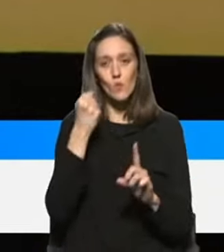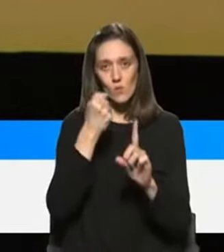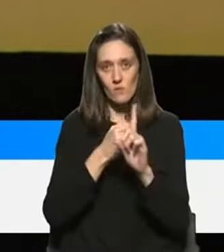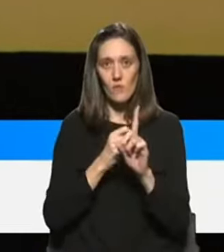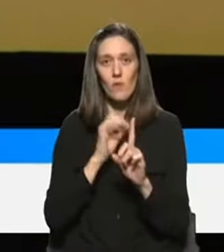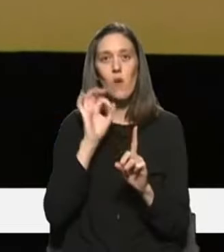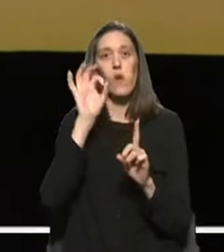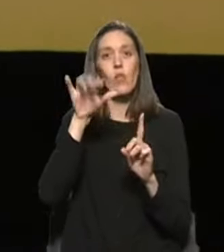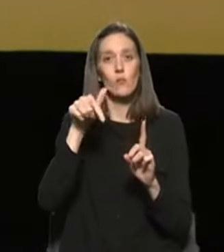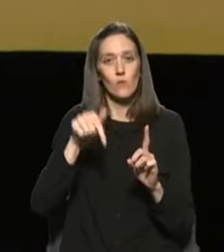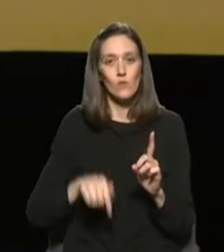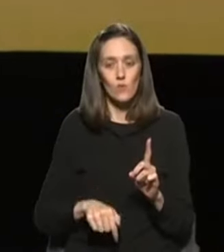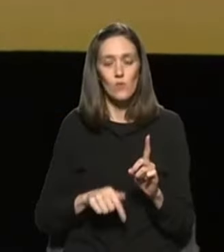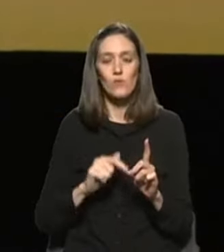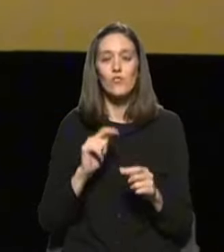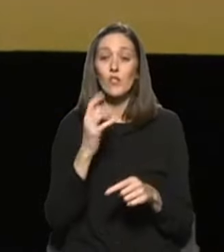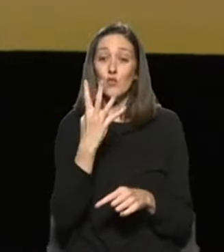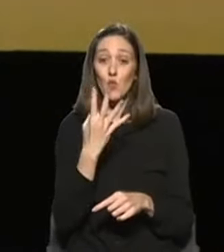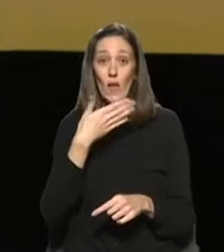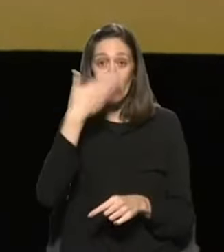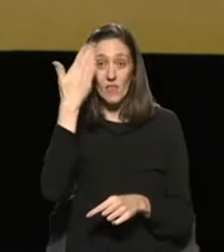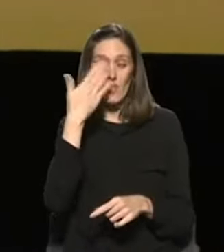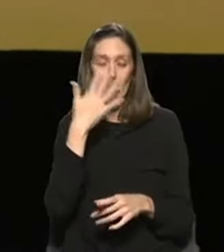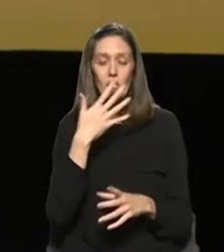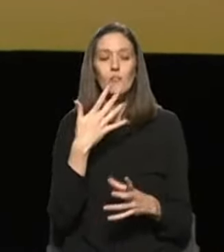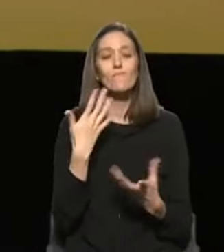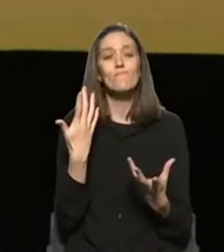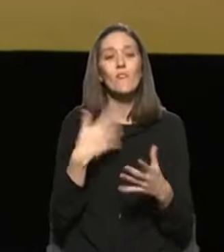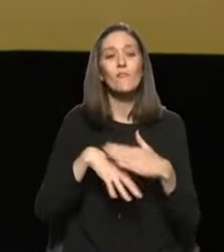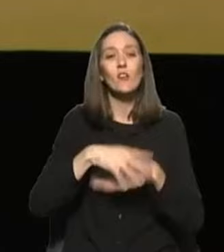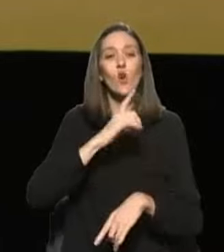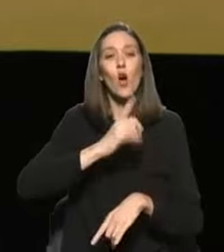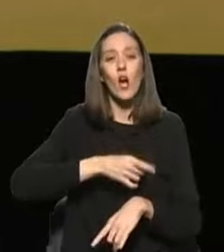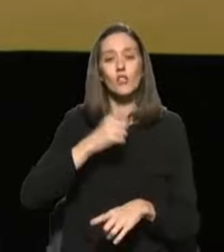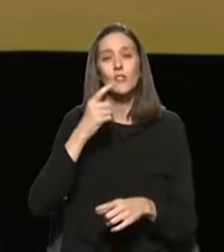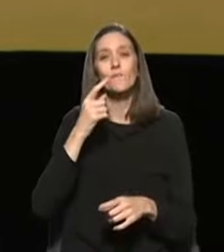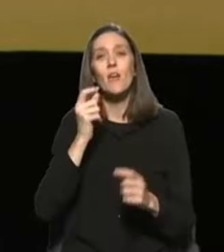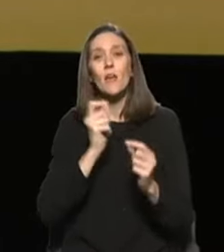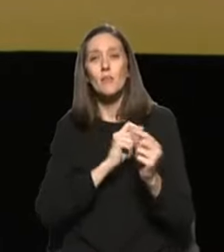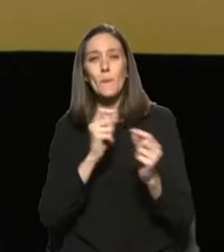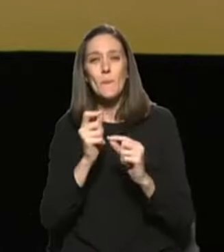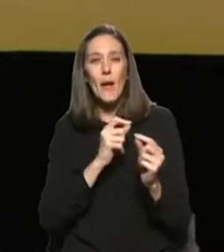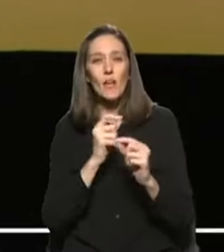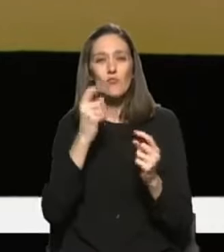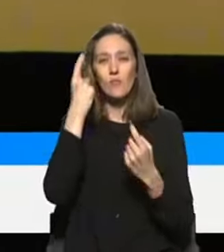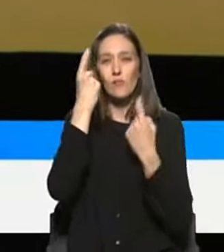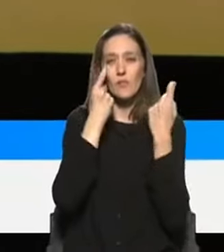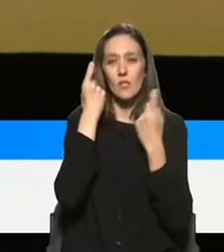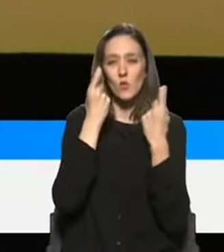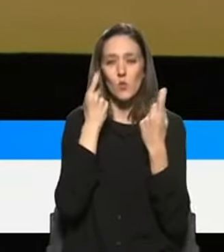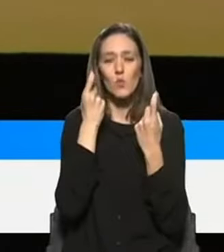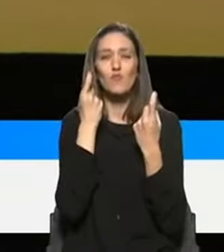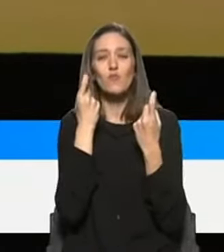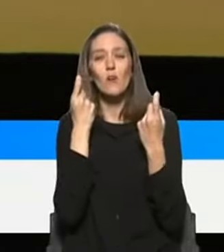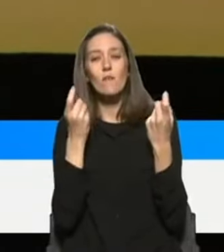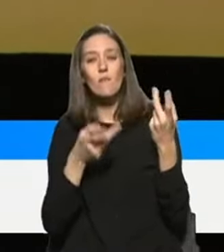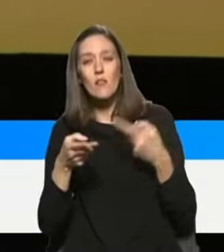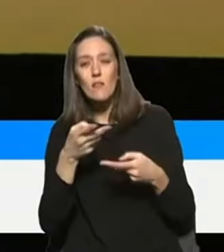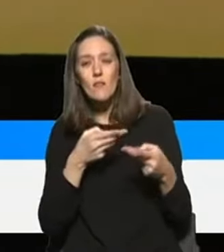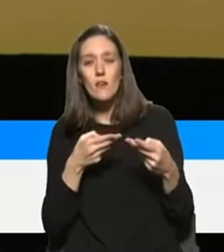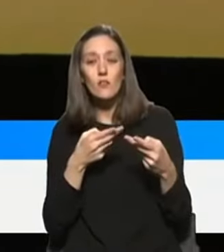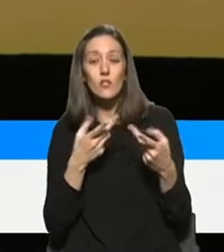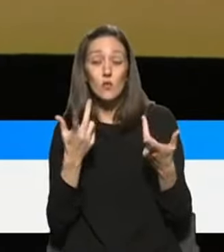que desenvolvam, nestes 4 dias, reflexões, debates e pensamento crítico e que, fruto dessa